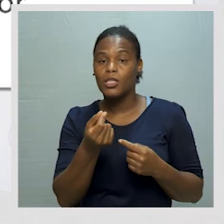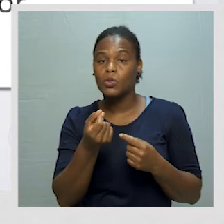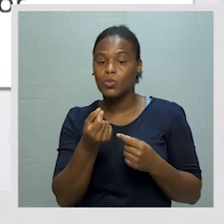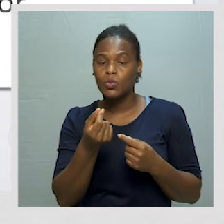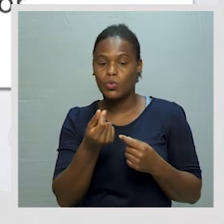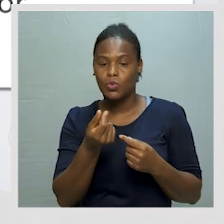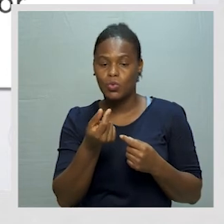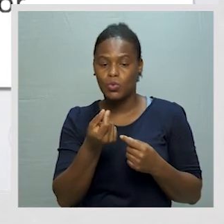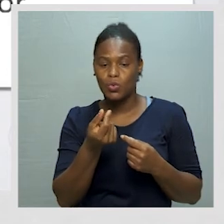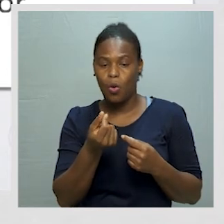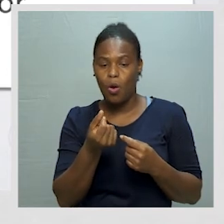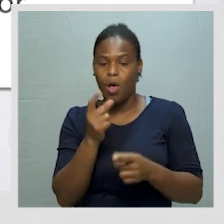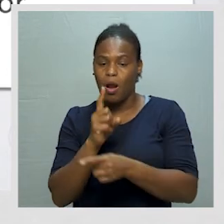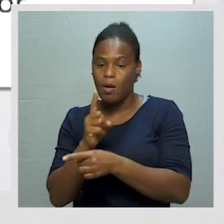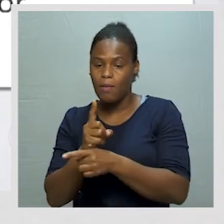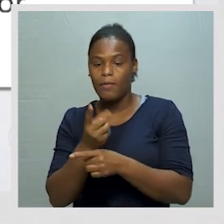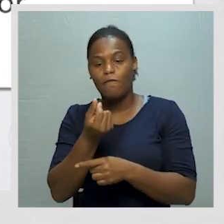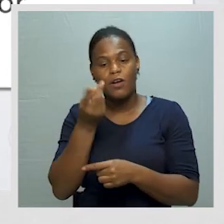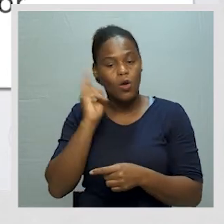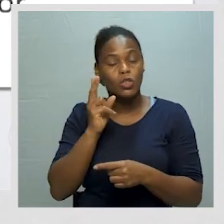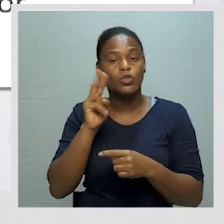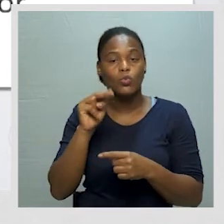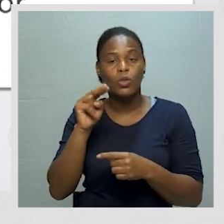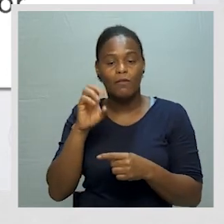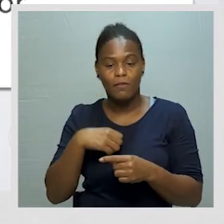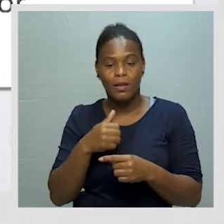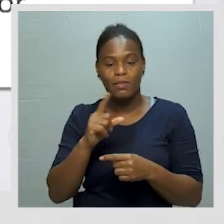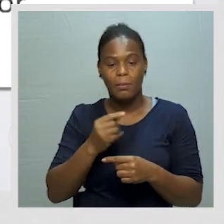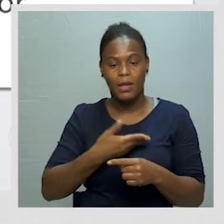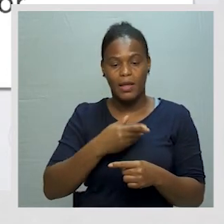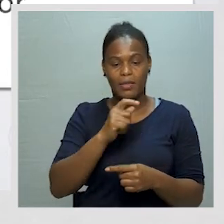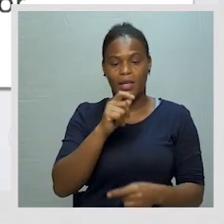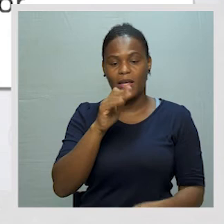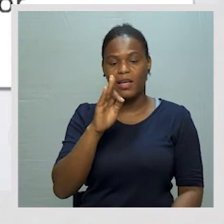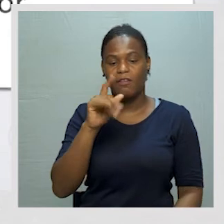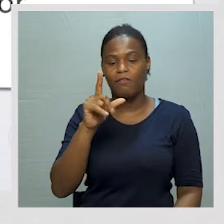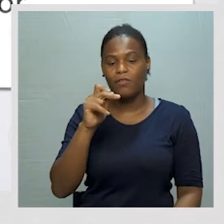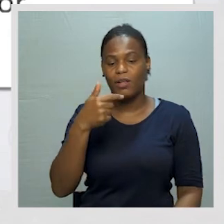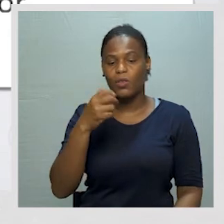esses valores em milhões de escudos cabo-verdianos, e o deflator de PIB, que é